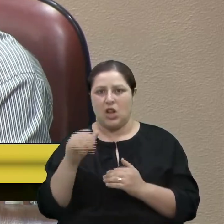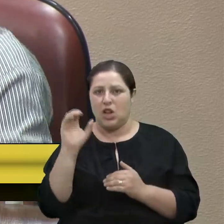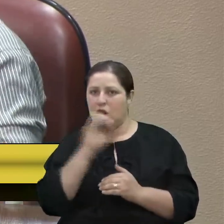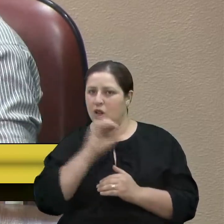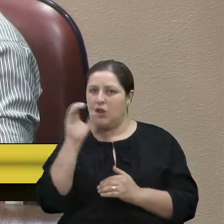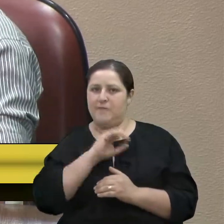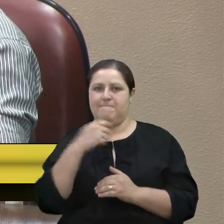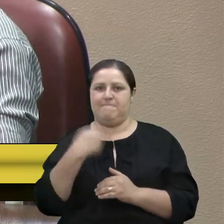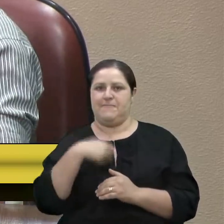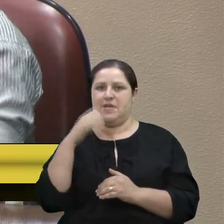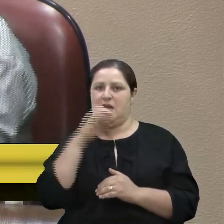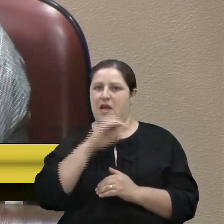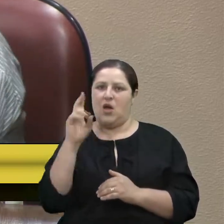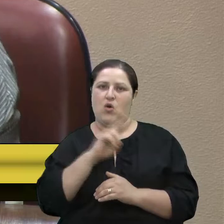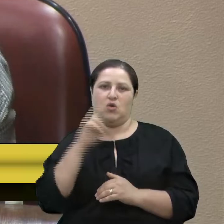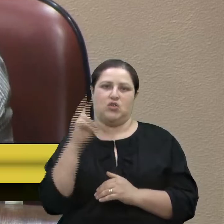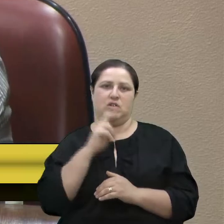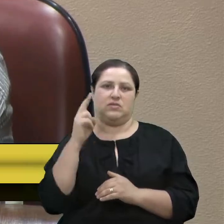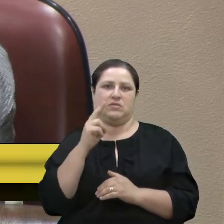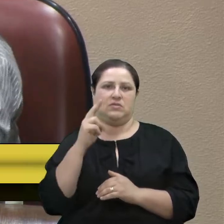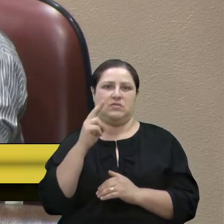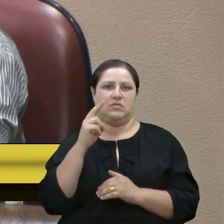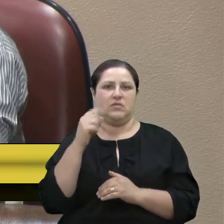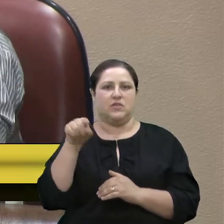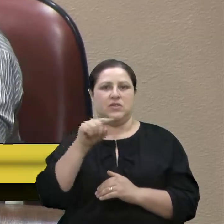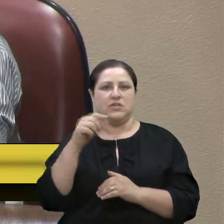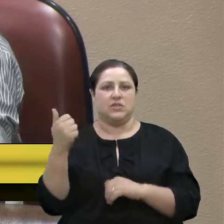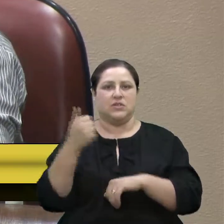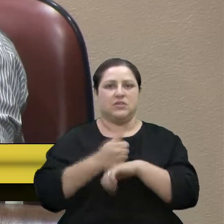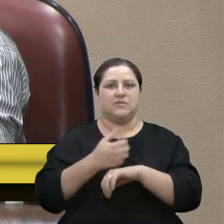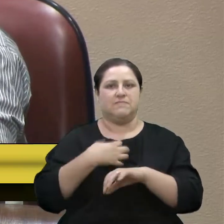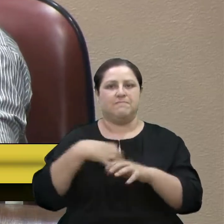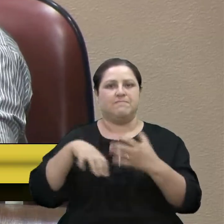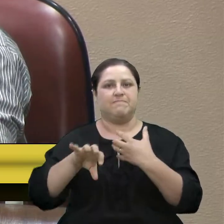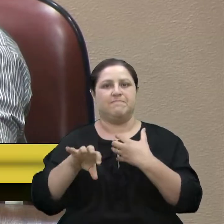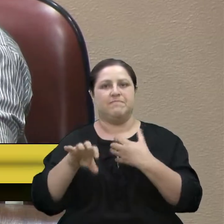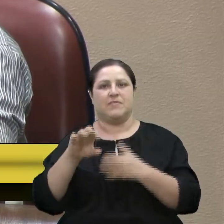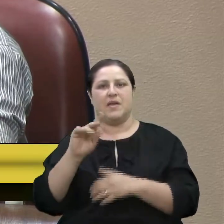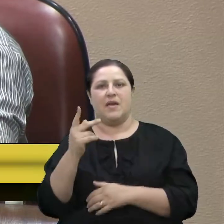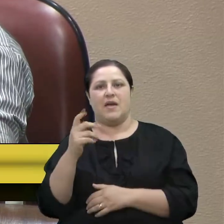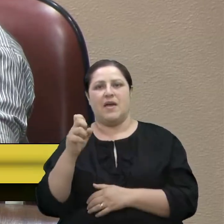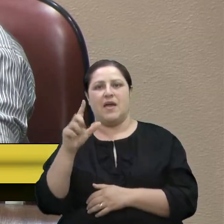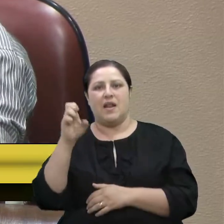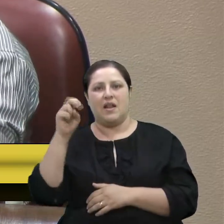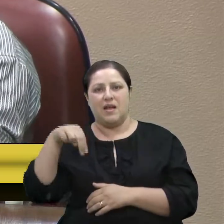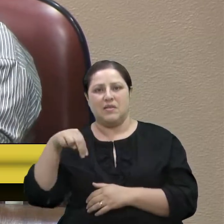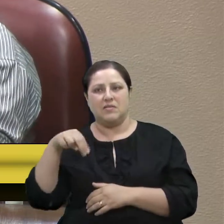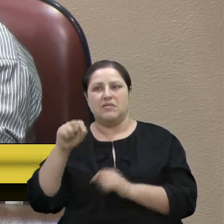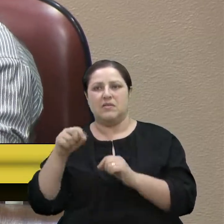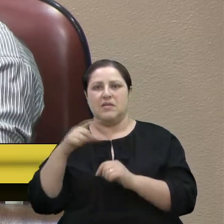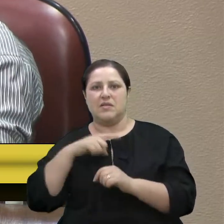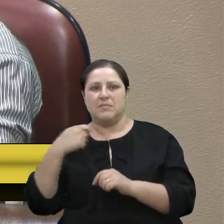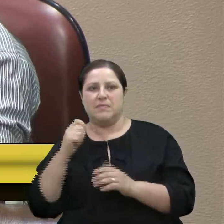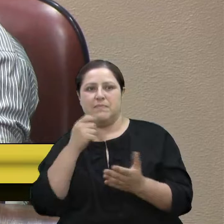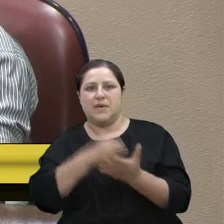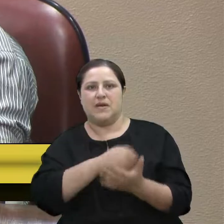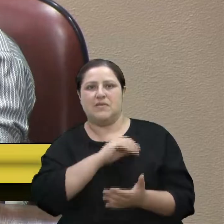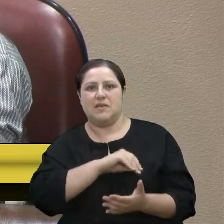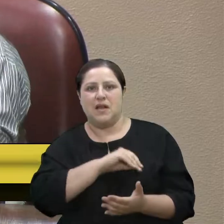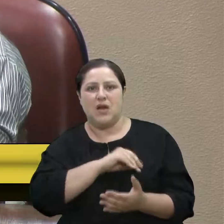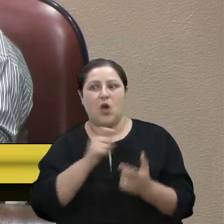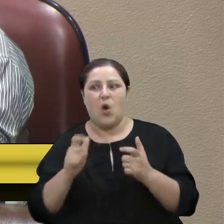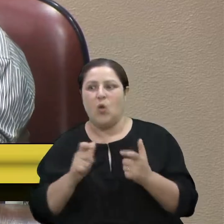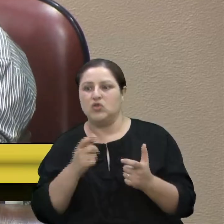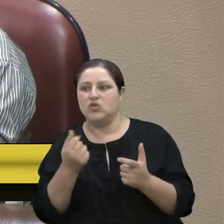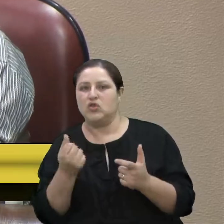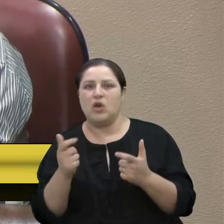urgente. Porque se coloque na função da Ellen. Vem o 13º, não tem de onde tirar. Então, parabéns, que